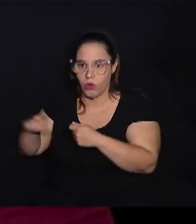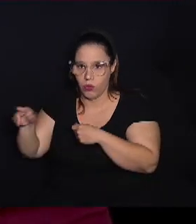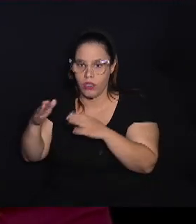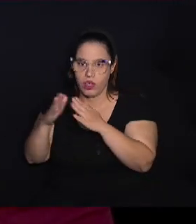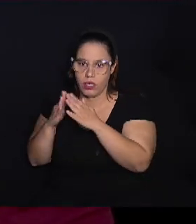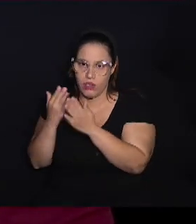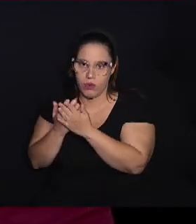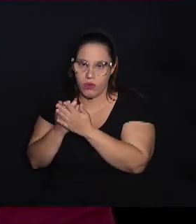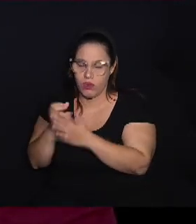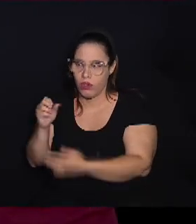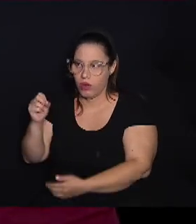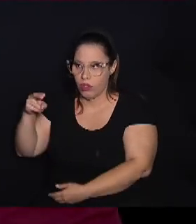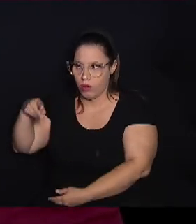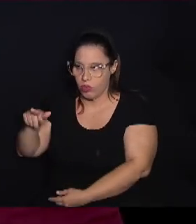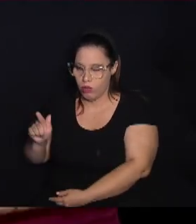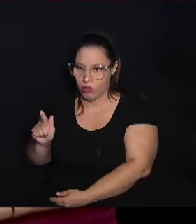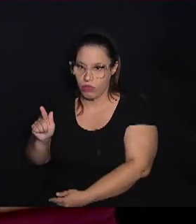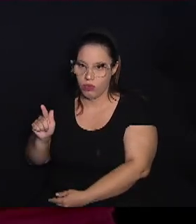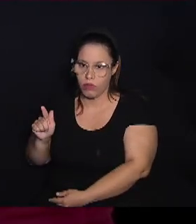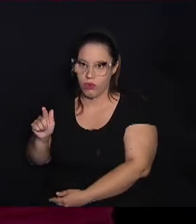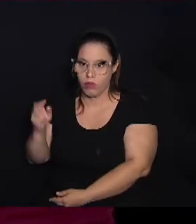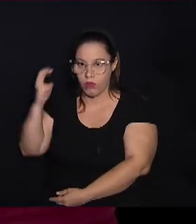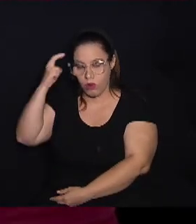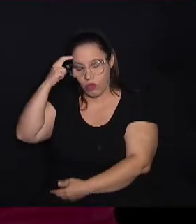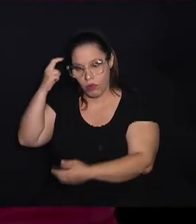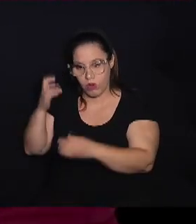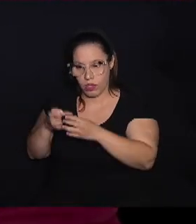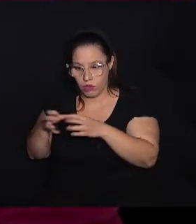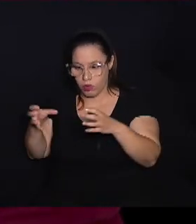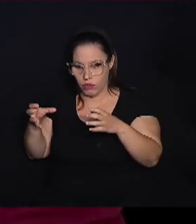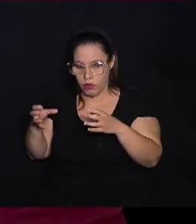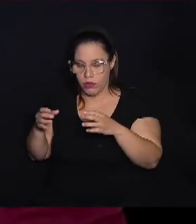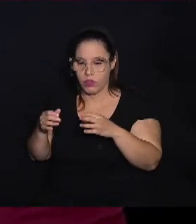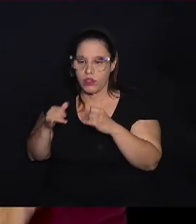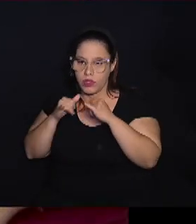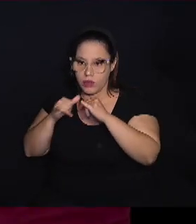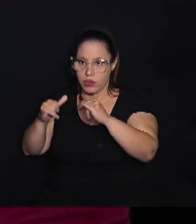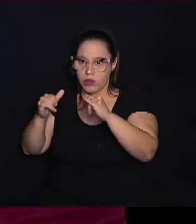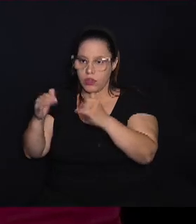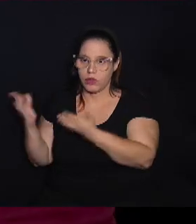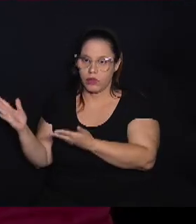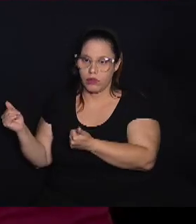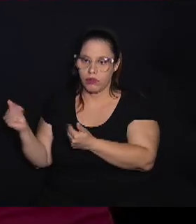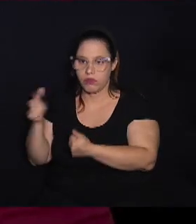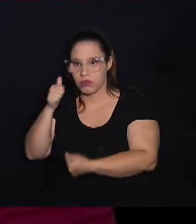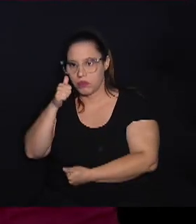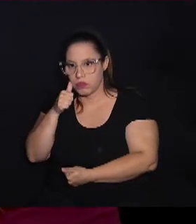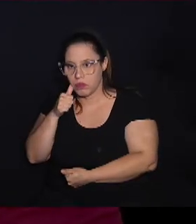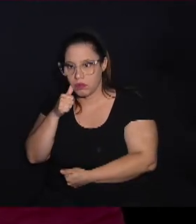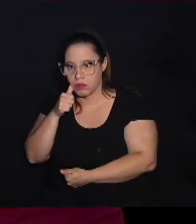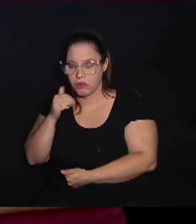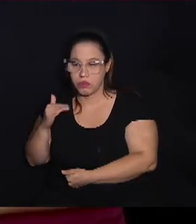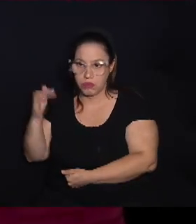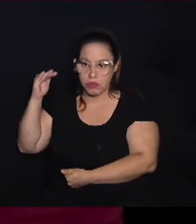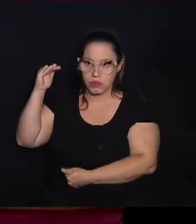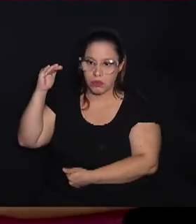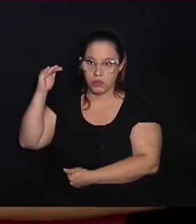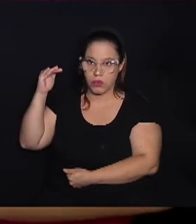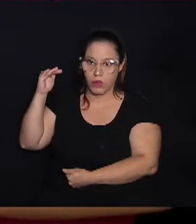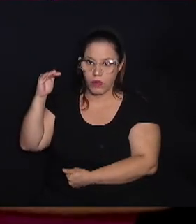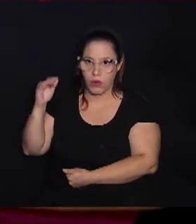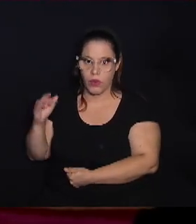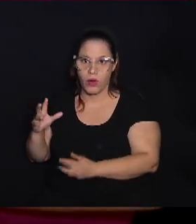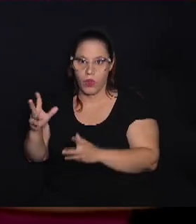alguma ONG, algum centro cultural, faz a divulgação. E aí os jovens ou as mulheres, os adultos, né, enfim, o público